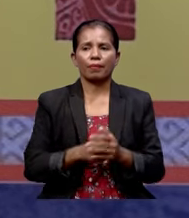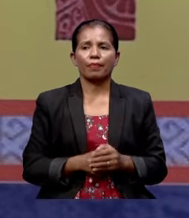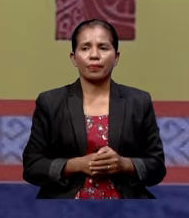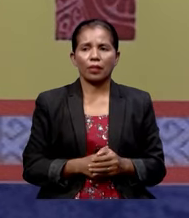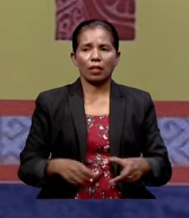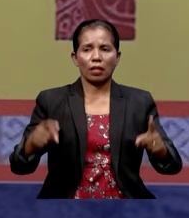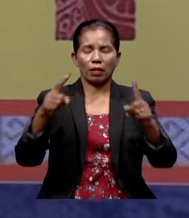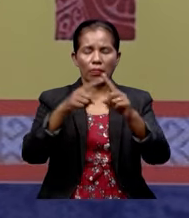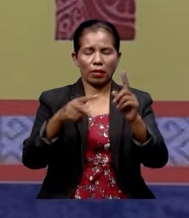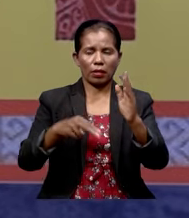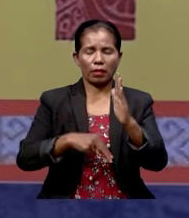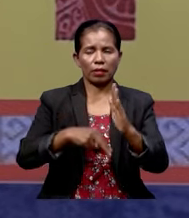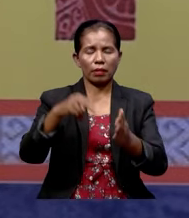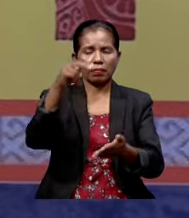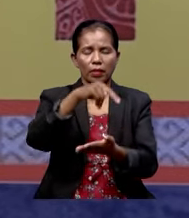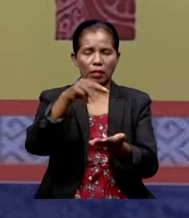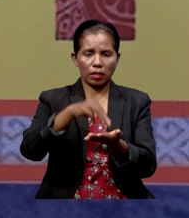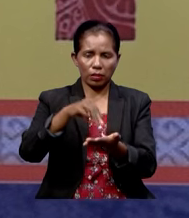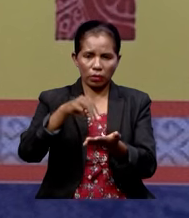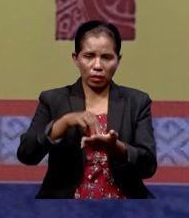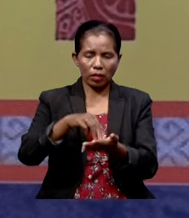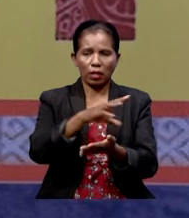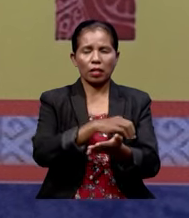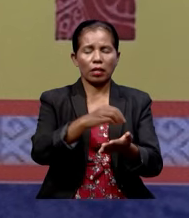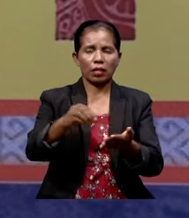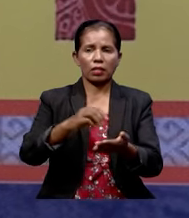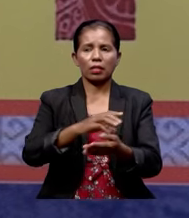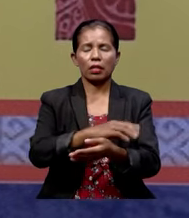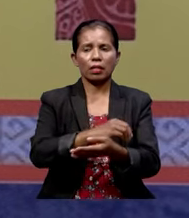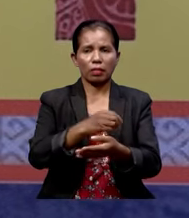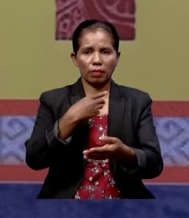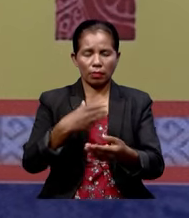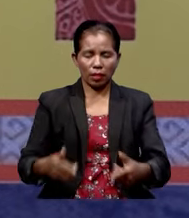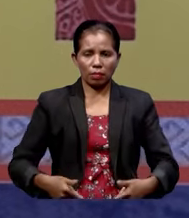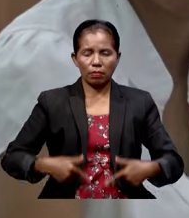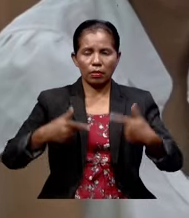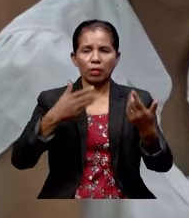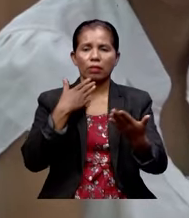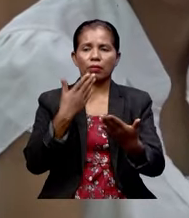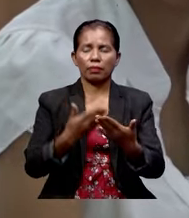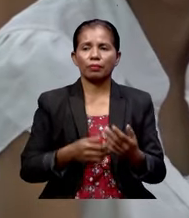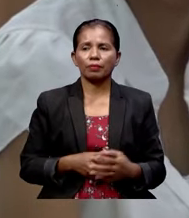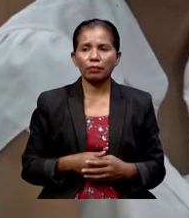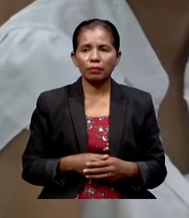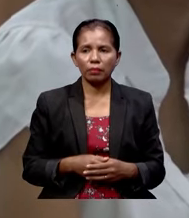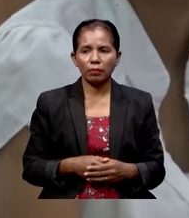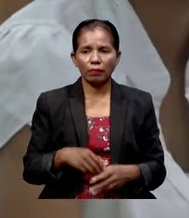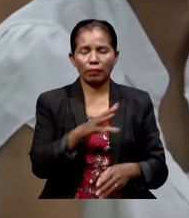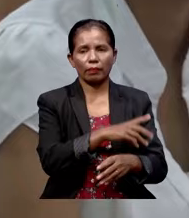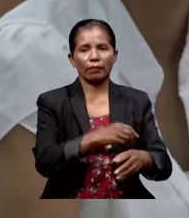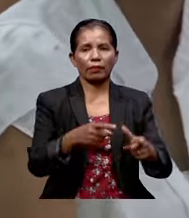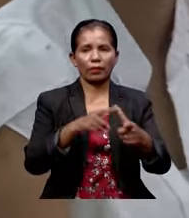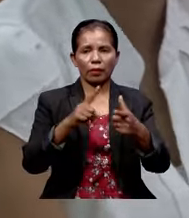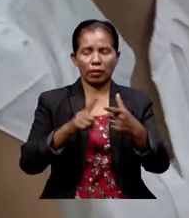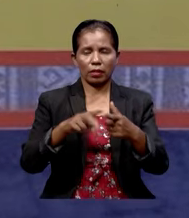da natureza, amigo do ambiente, de memórias, de curas. Embaixador do Assunto Climático da